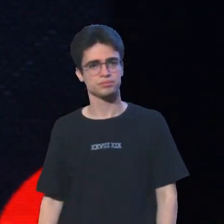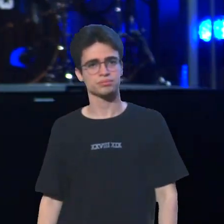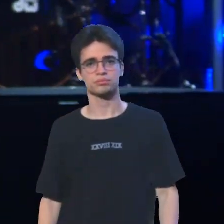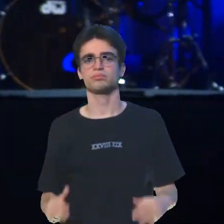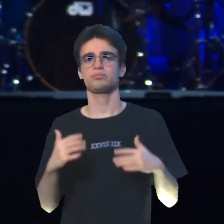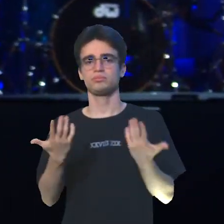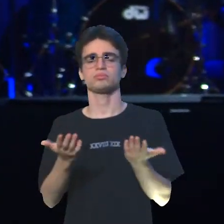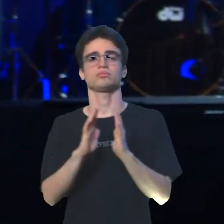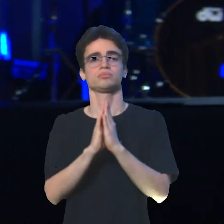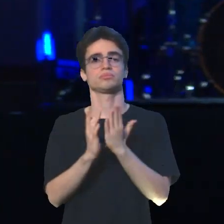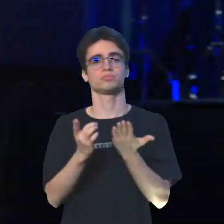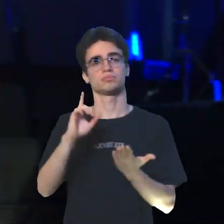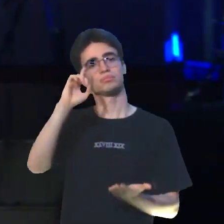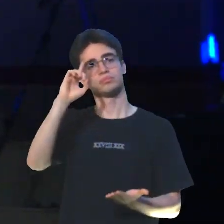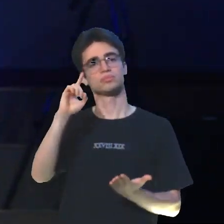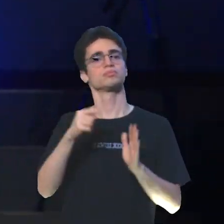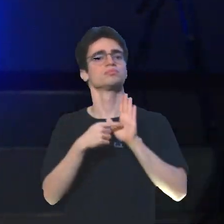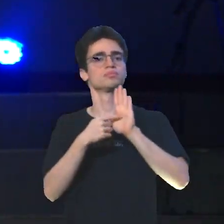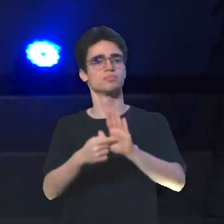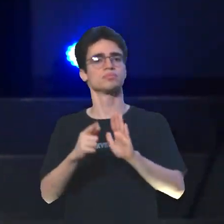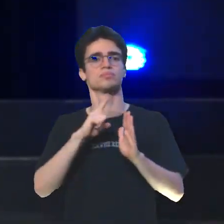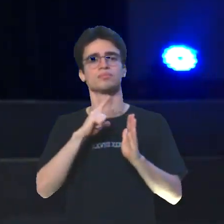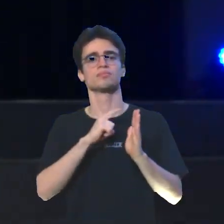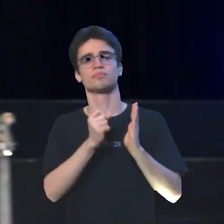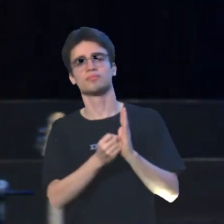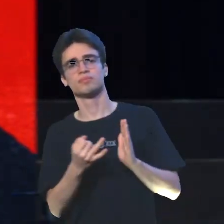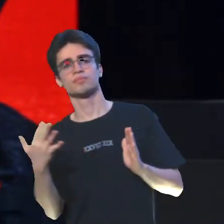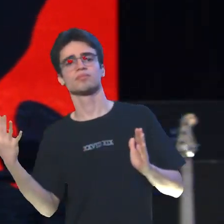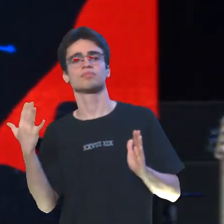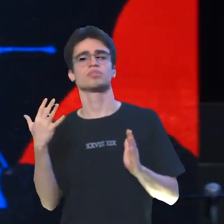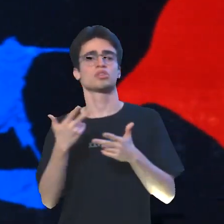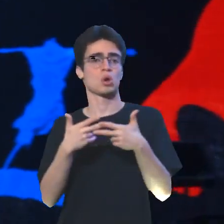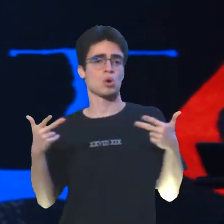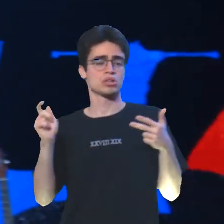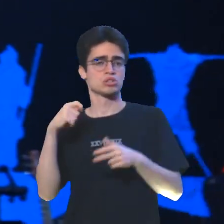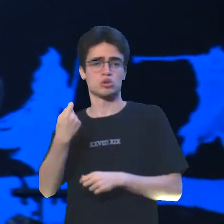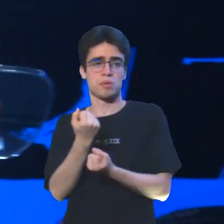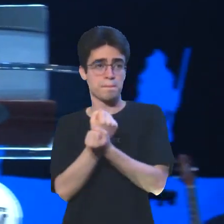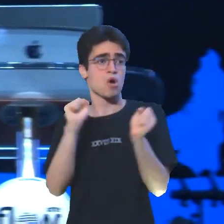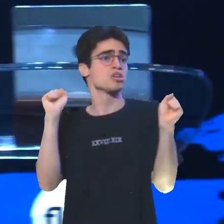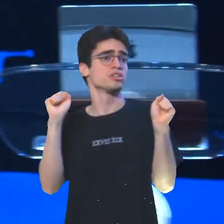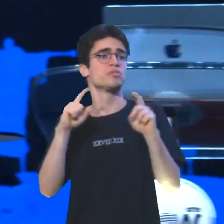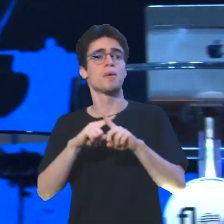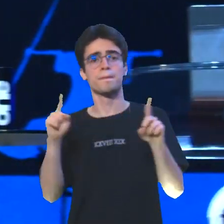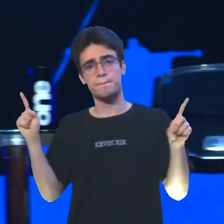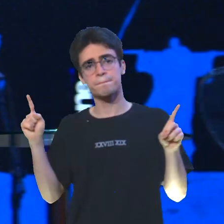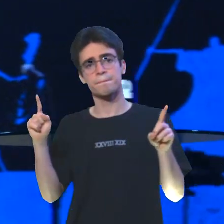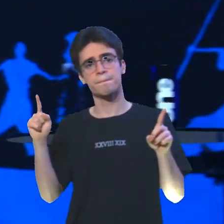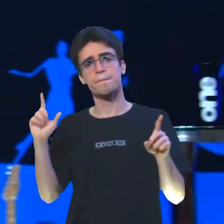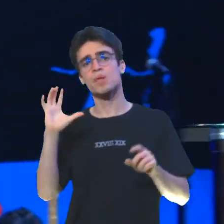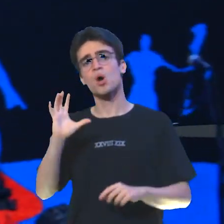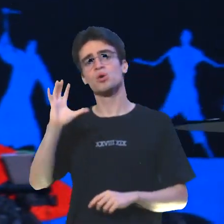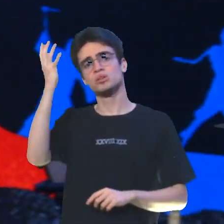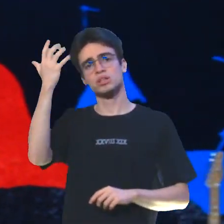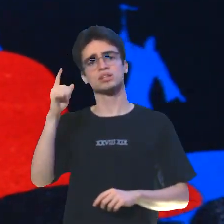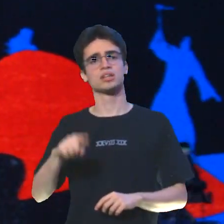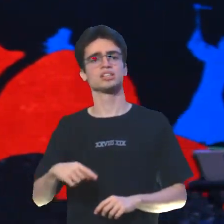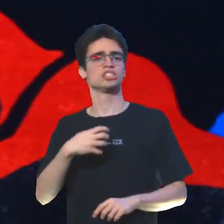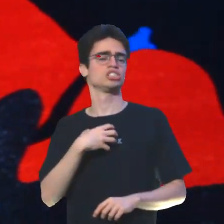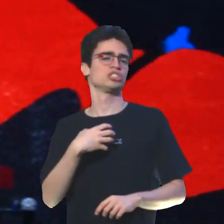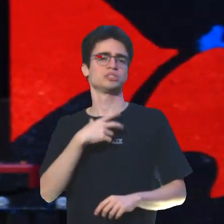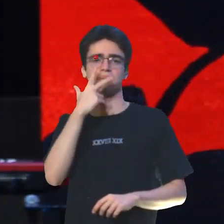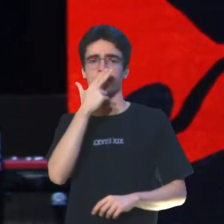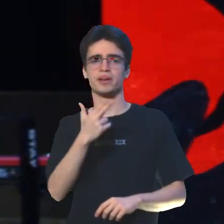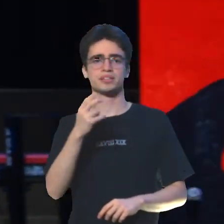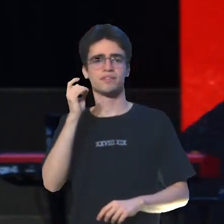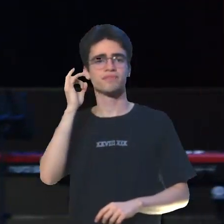de Deus, a Bíblia, ela vai dizer várias coisas que são impossíveis, que acontecem até de maneiras